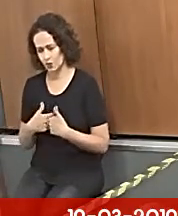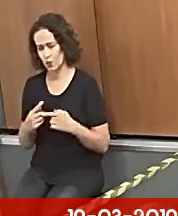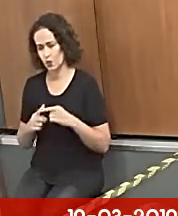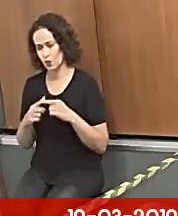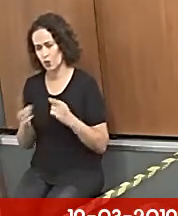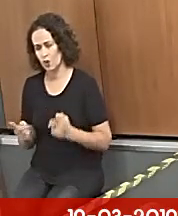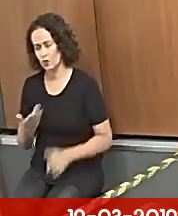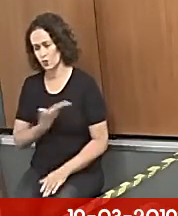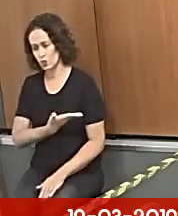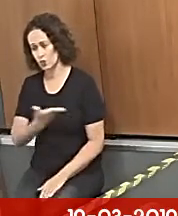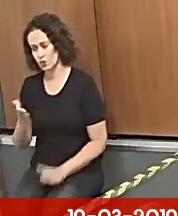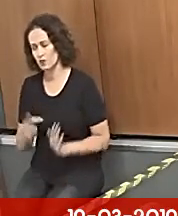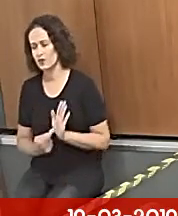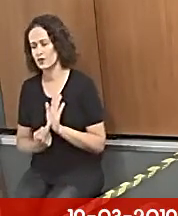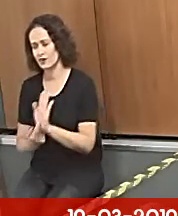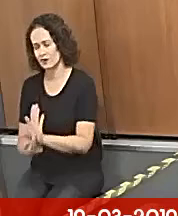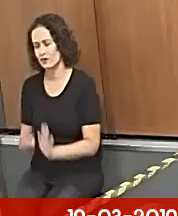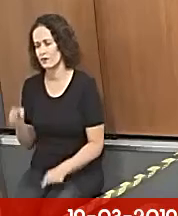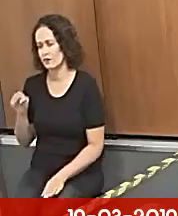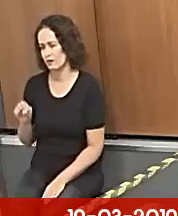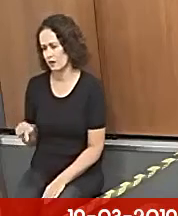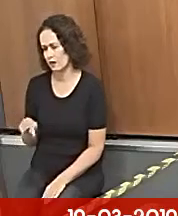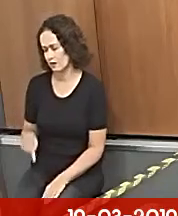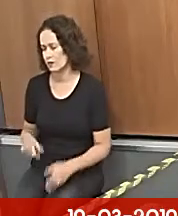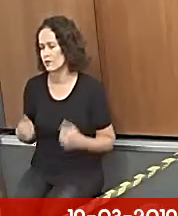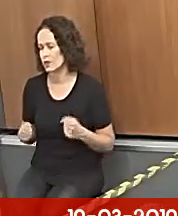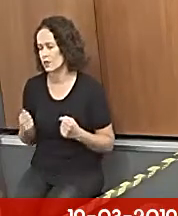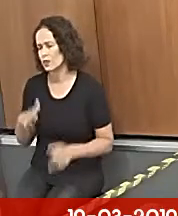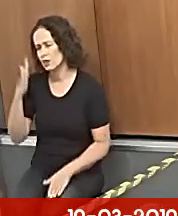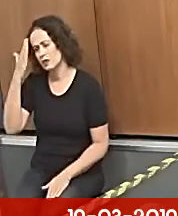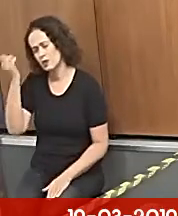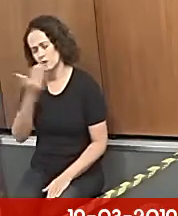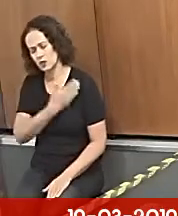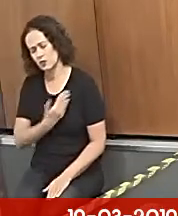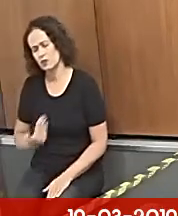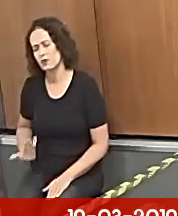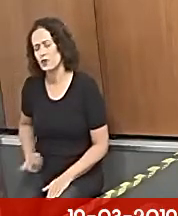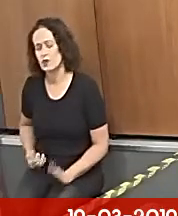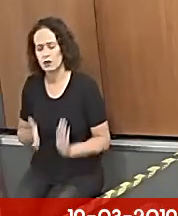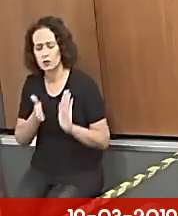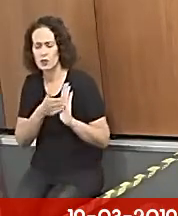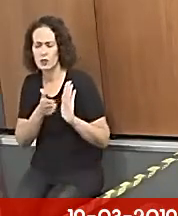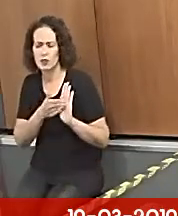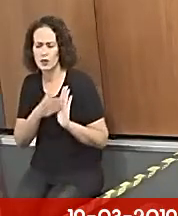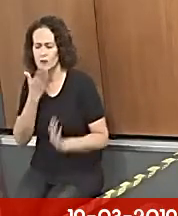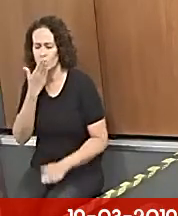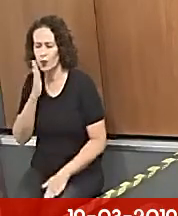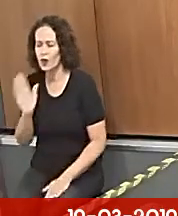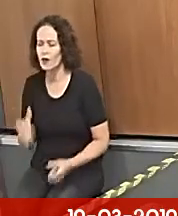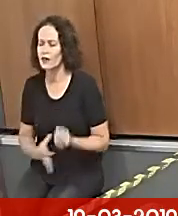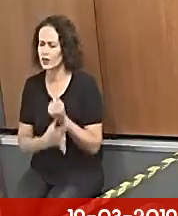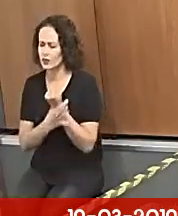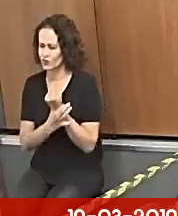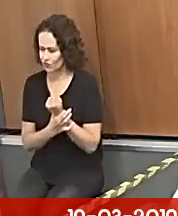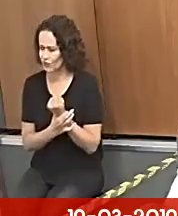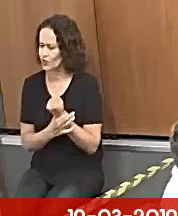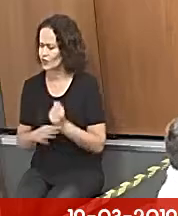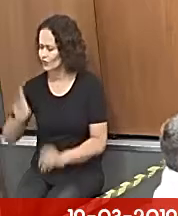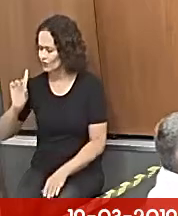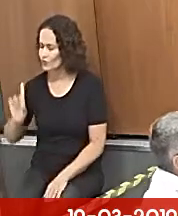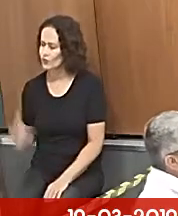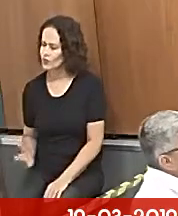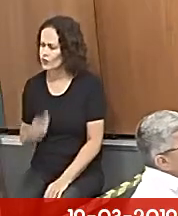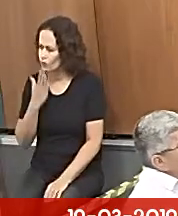representantes aqui a gente precisa ouvir desse governo qual que é a sua proposta de garantir esses direitos da pessoa com deficiência